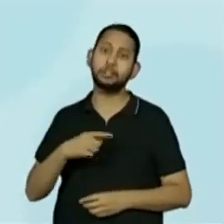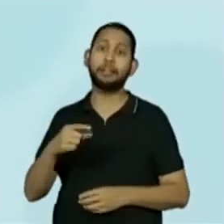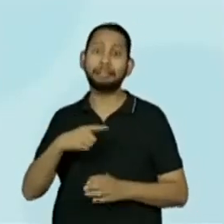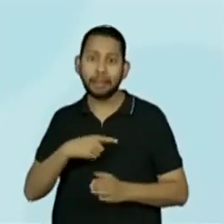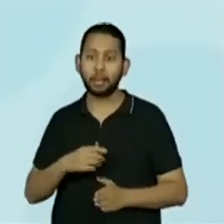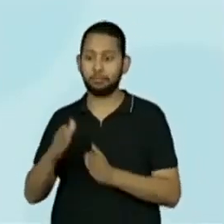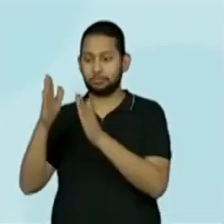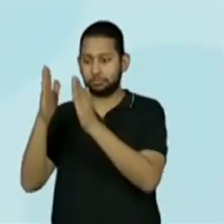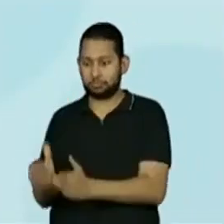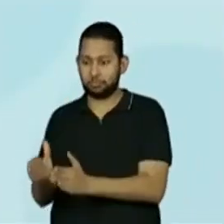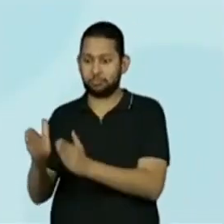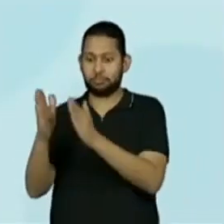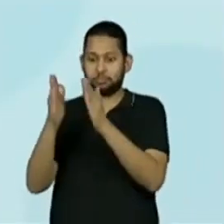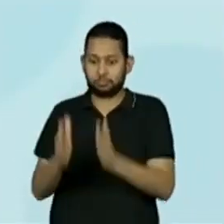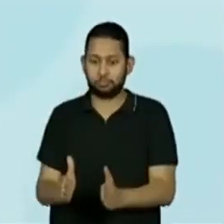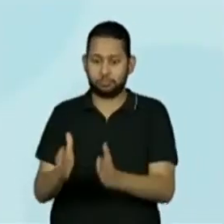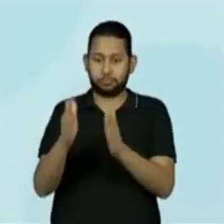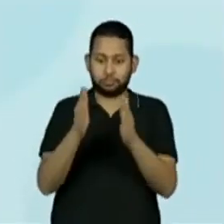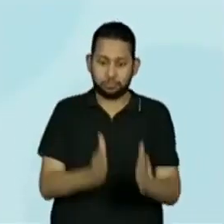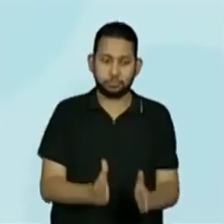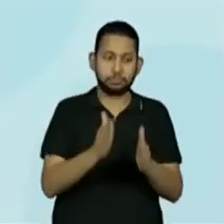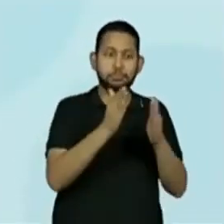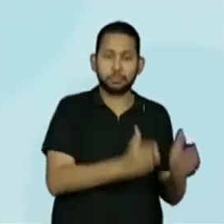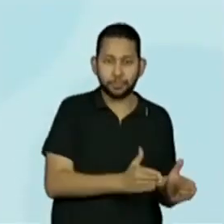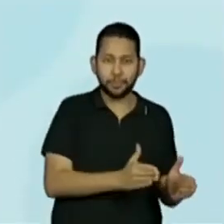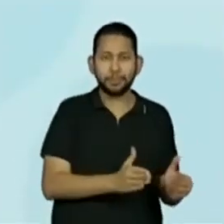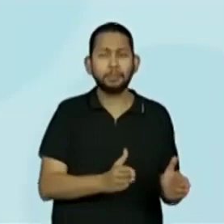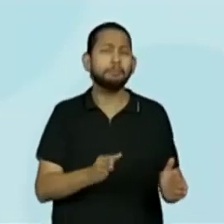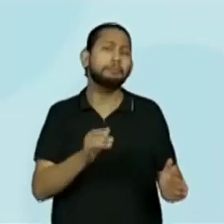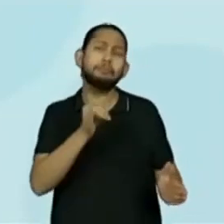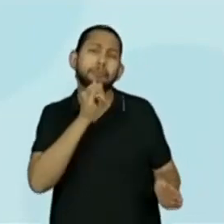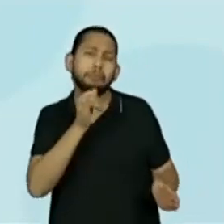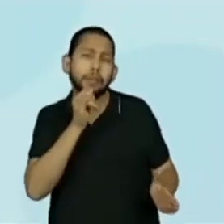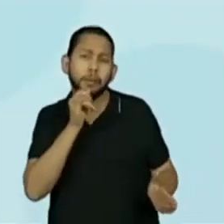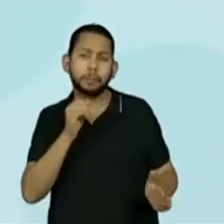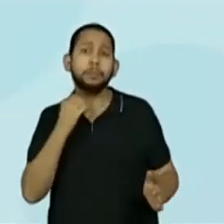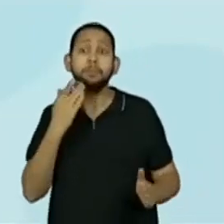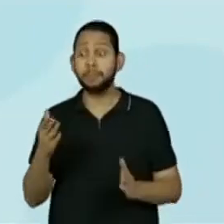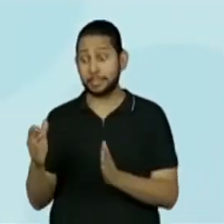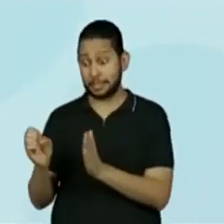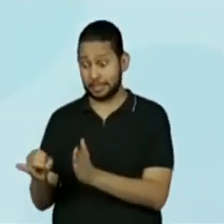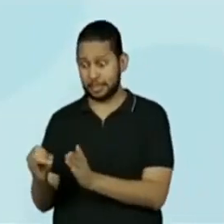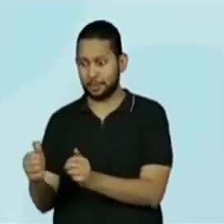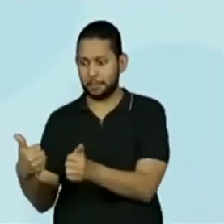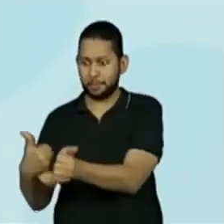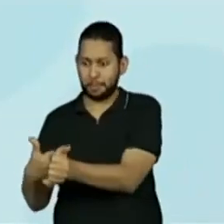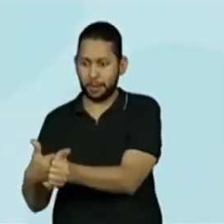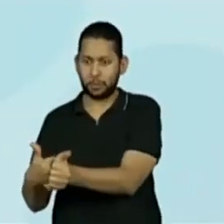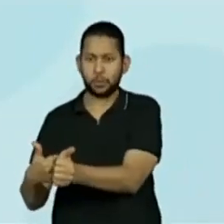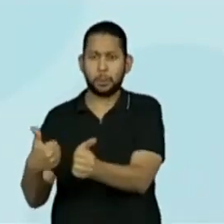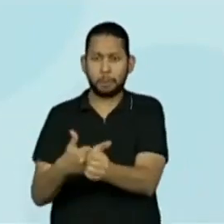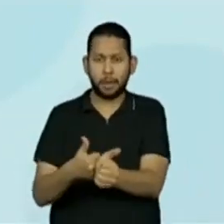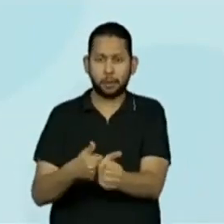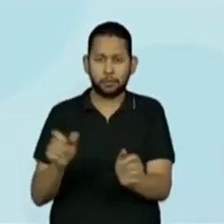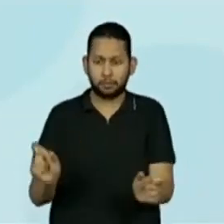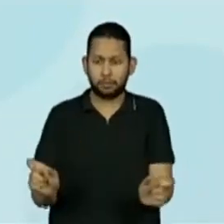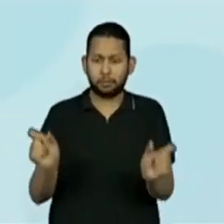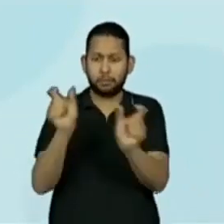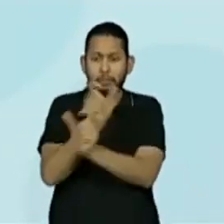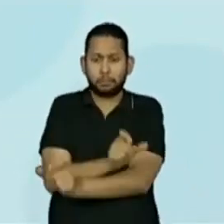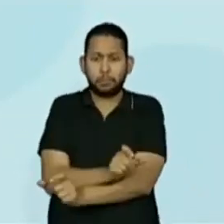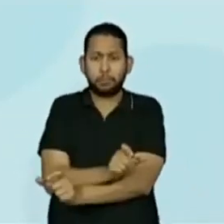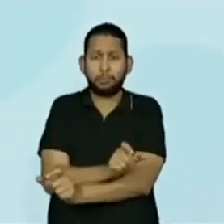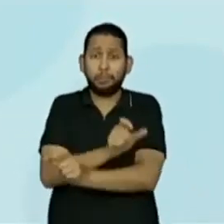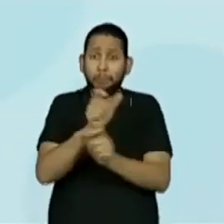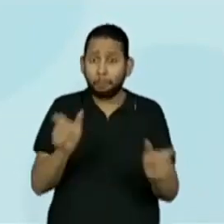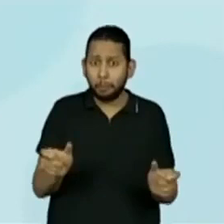numeração decimal, ele é posicional. O que isso significa? Que de acordo com a ordem em que